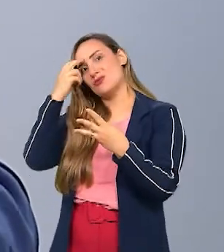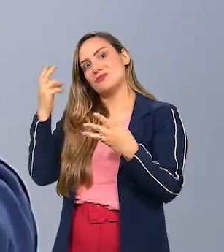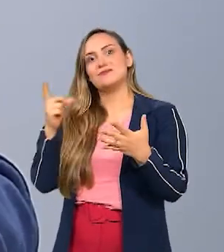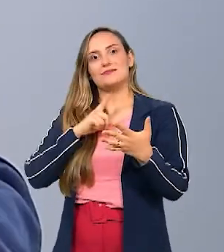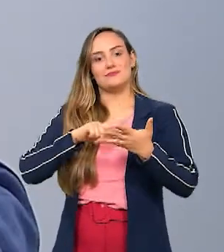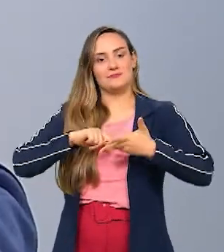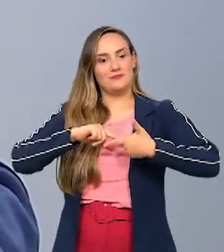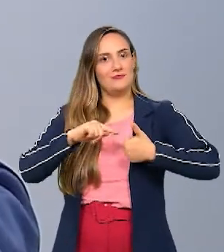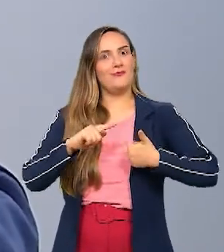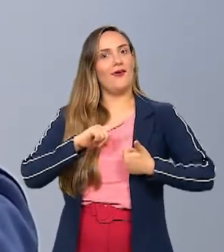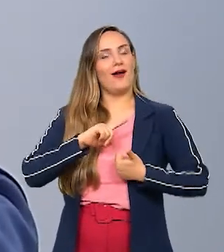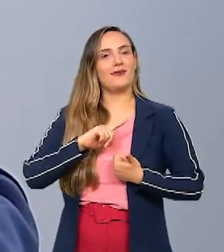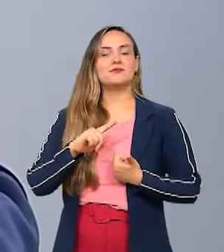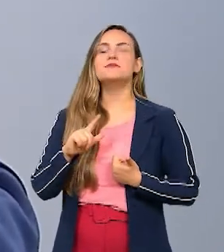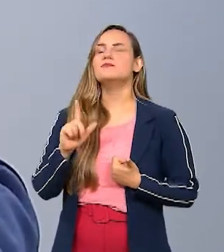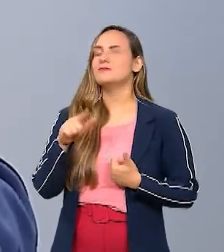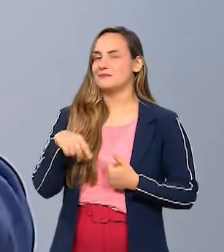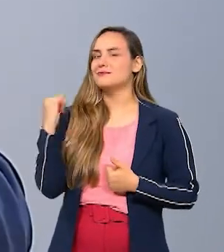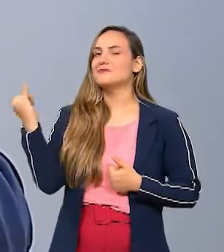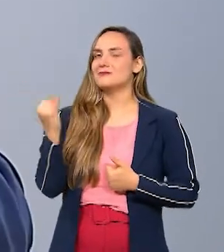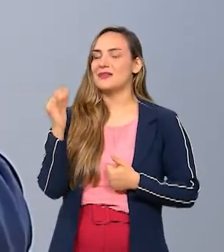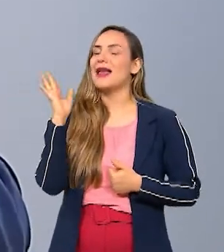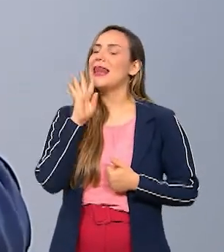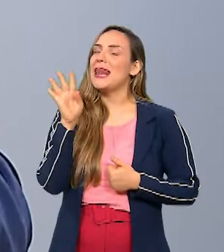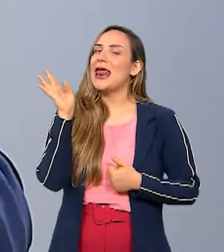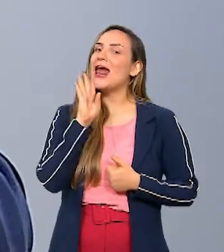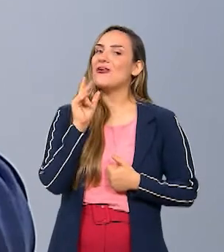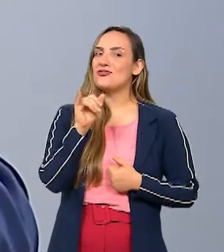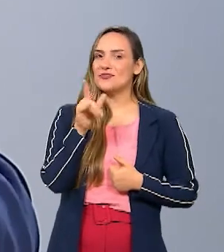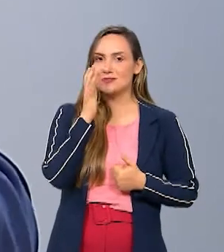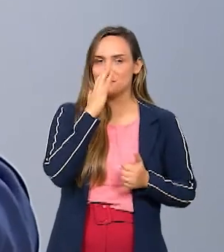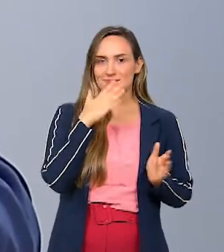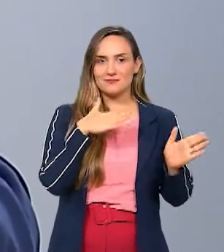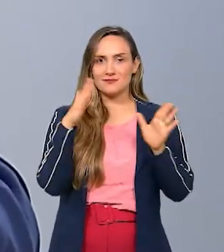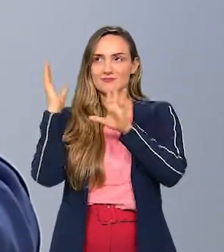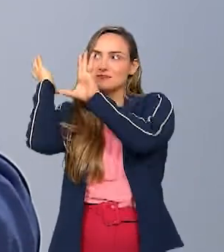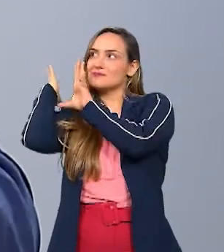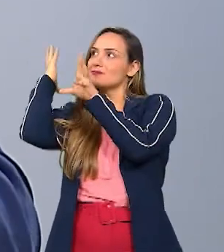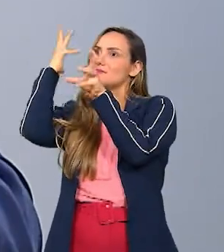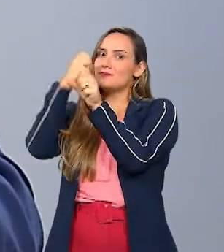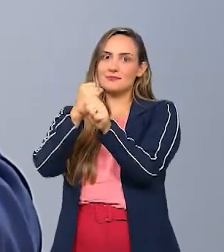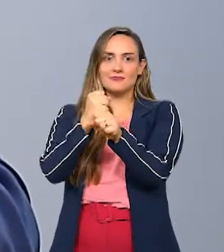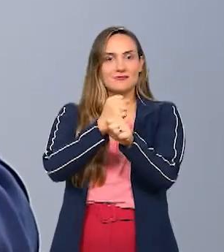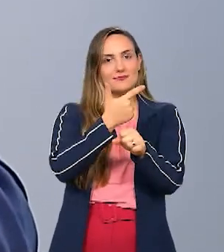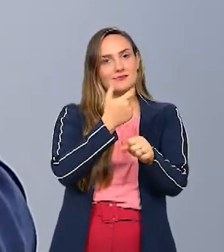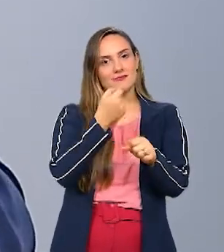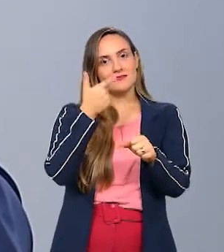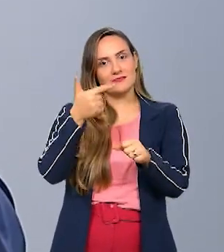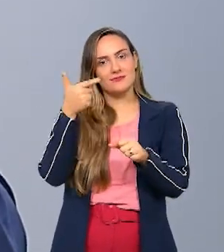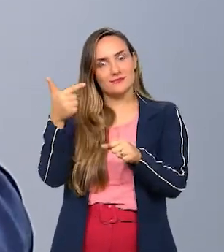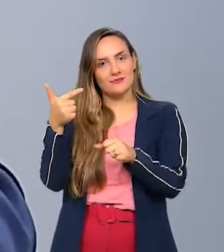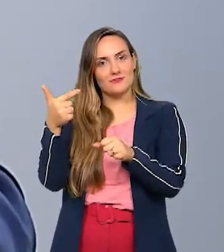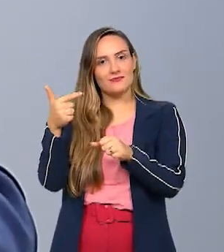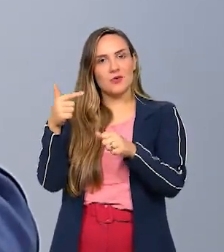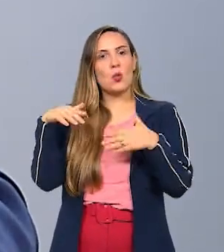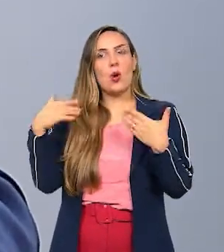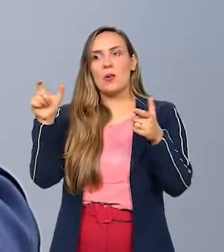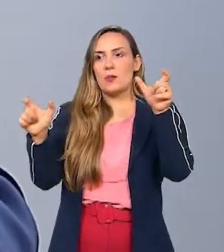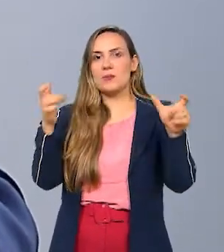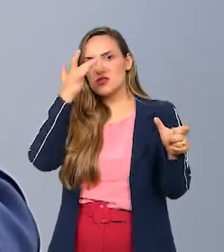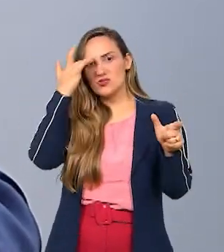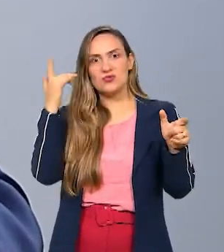da política, da cultura. Então eu quero dizer uma coisa para você, vale a pena conferir na retrospectiva